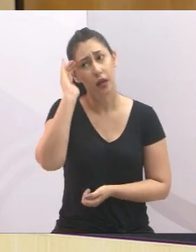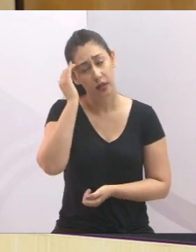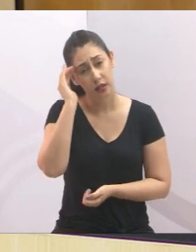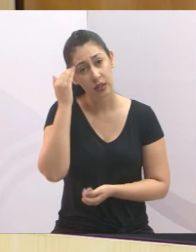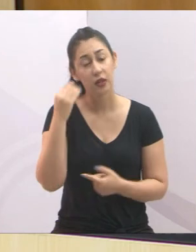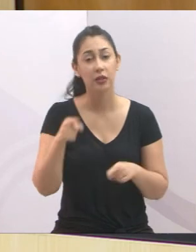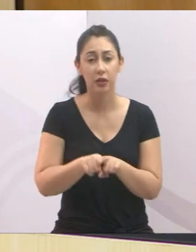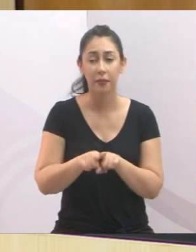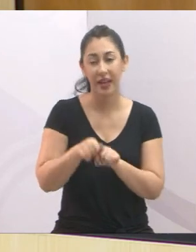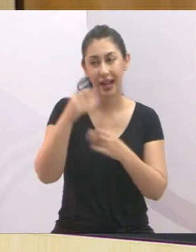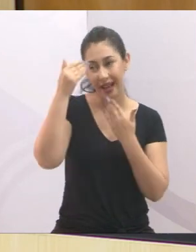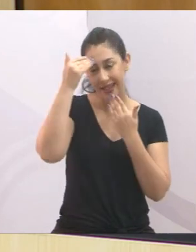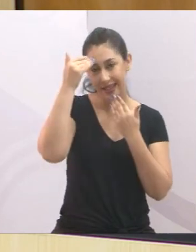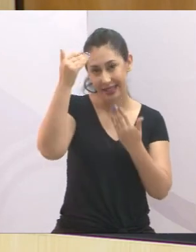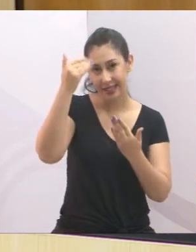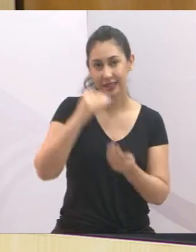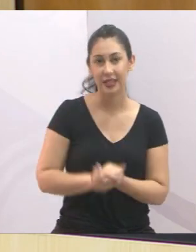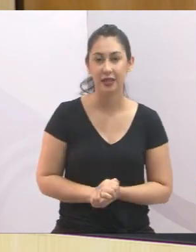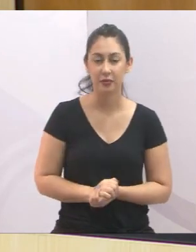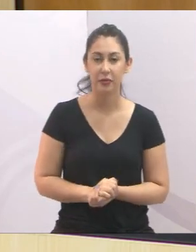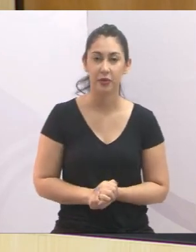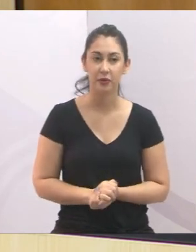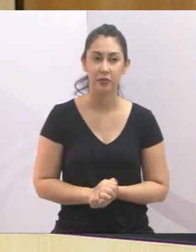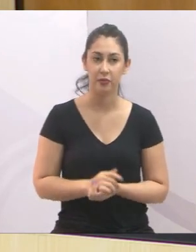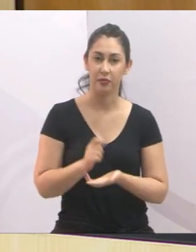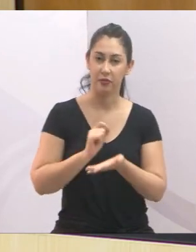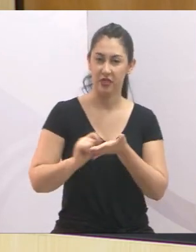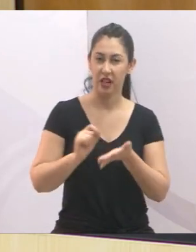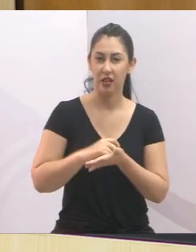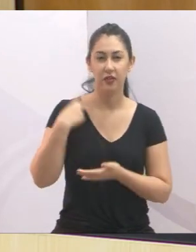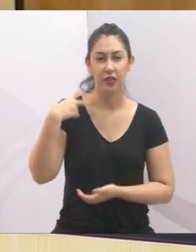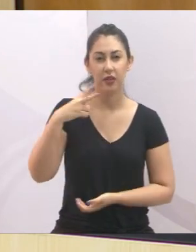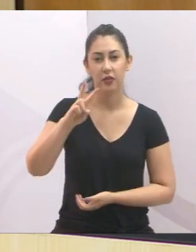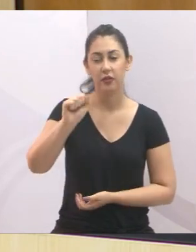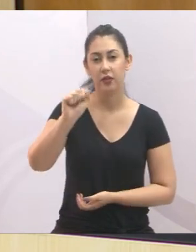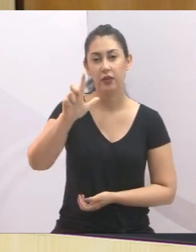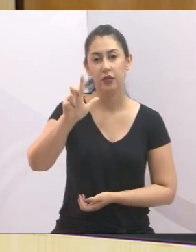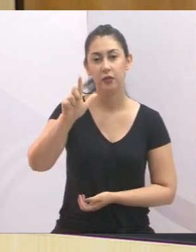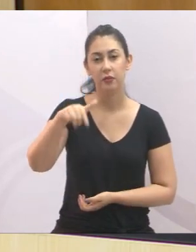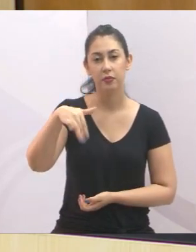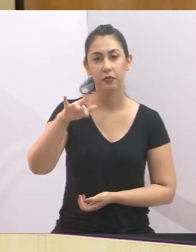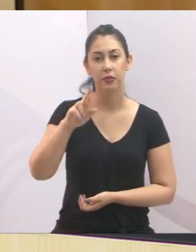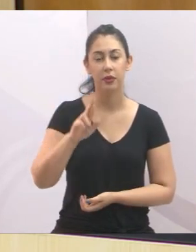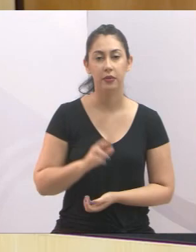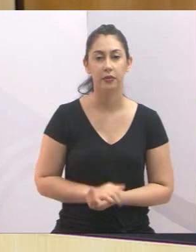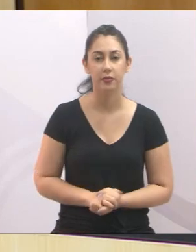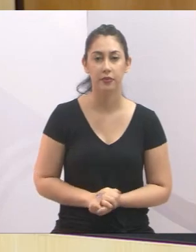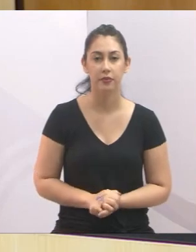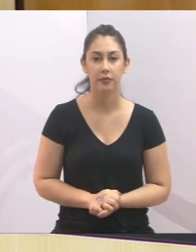e, antecipando agradecimento pela atenção dispensada, subscrevemos. Vereador Valmir Parque do Meia Lua.